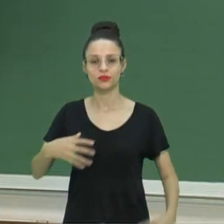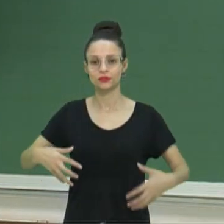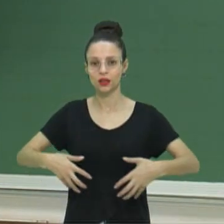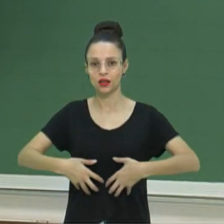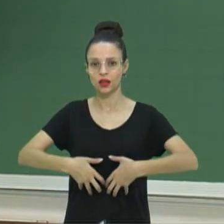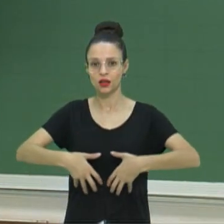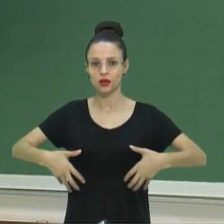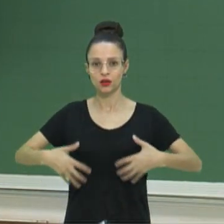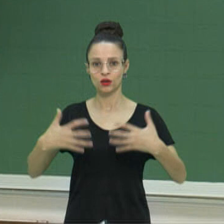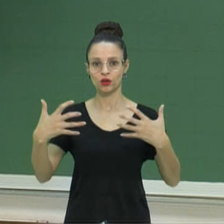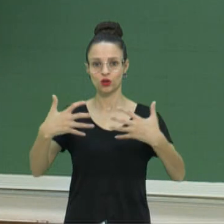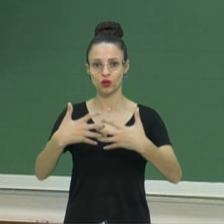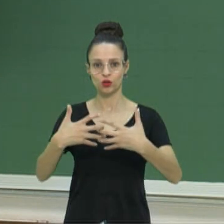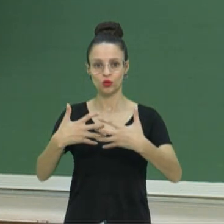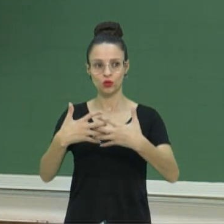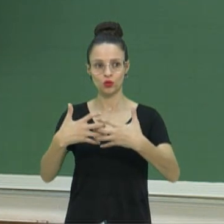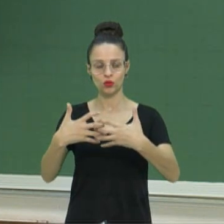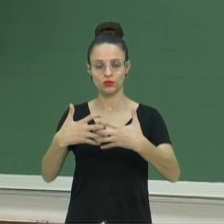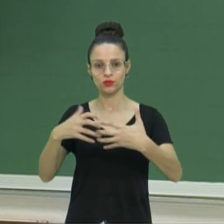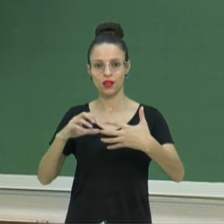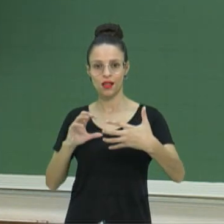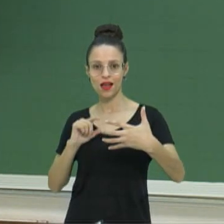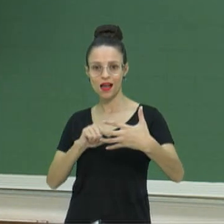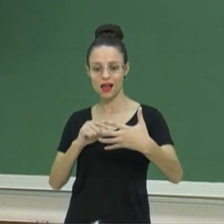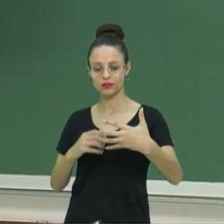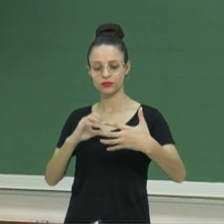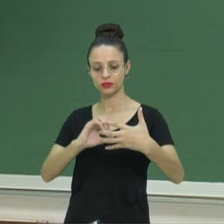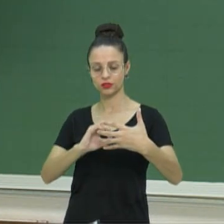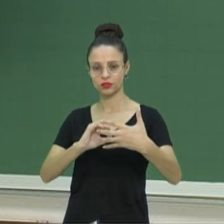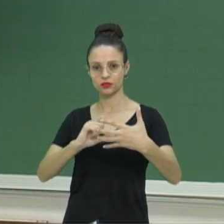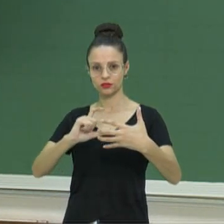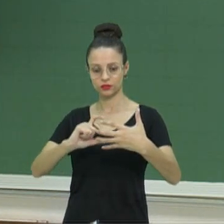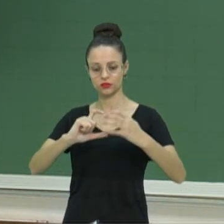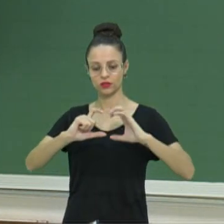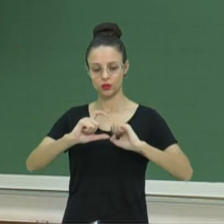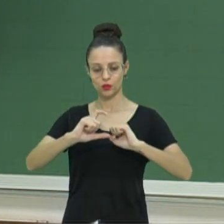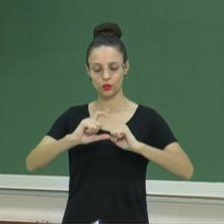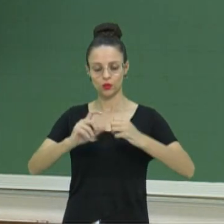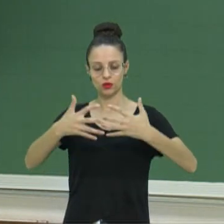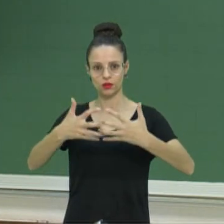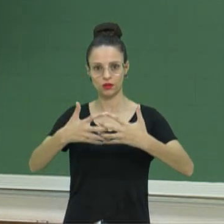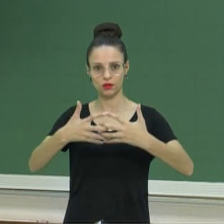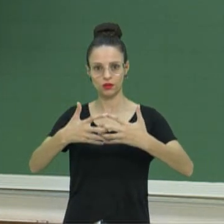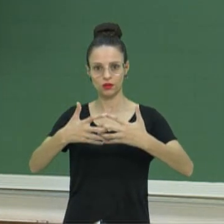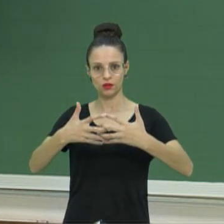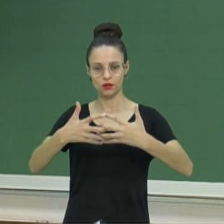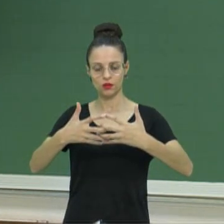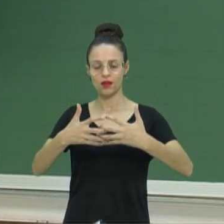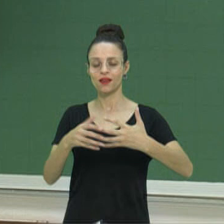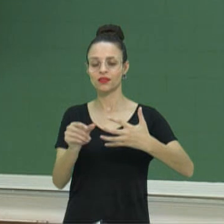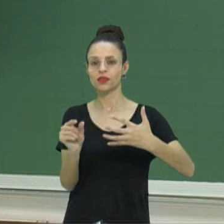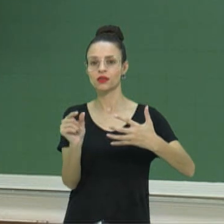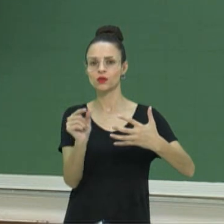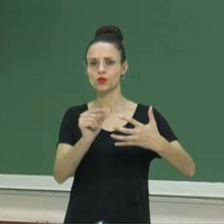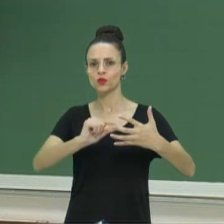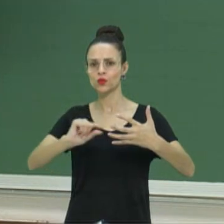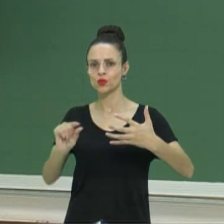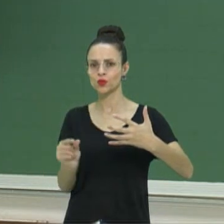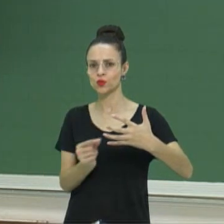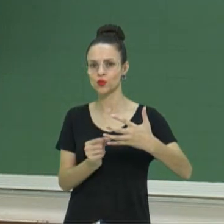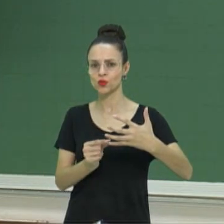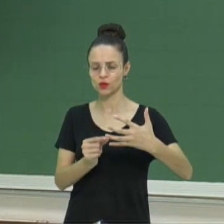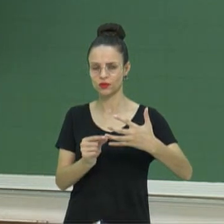e ele vai trabalhar justamente baixando a parte do intestino e estômago, né? E depois